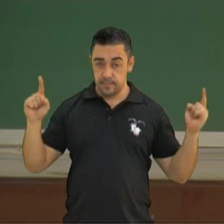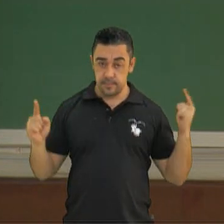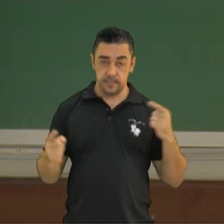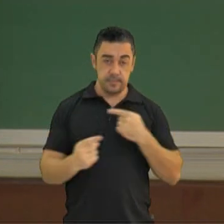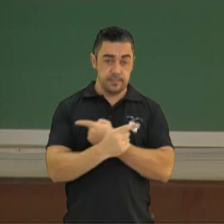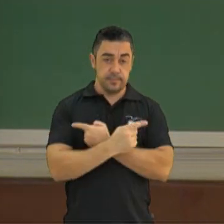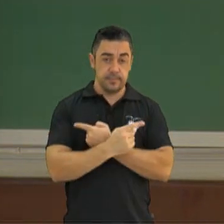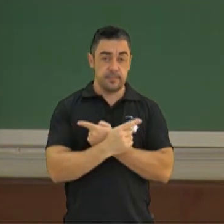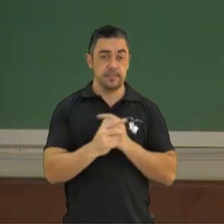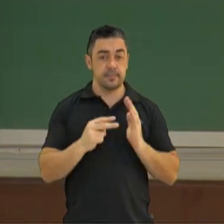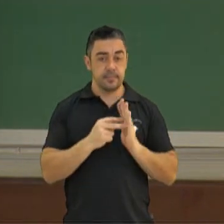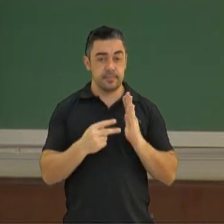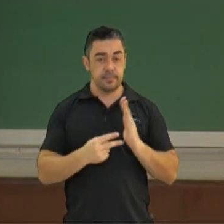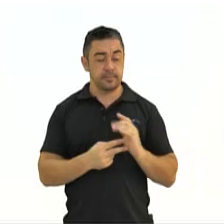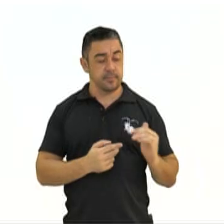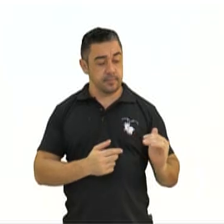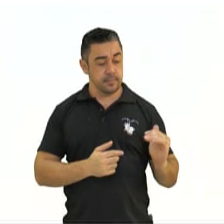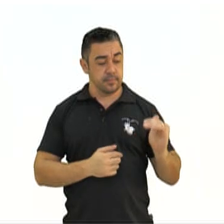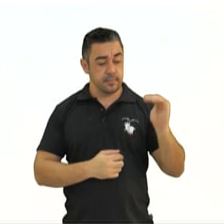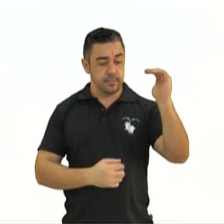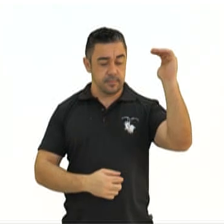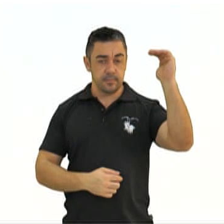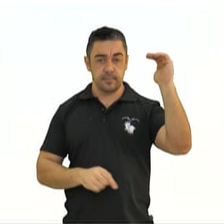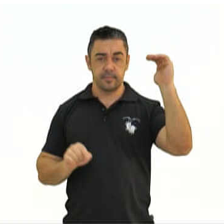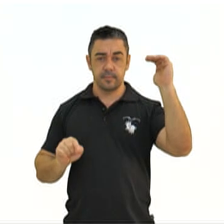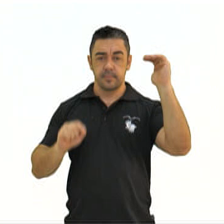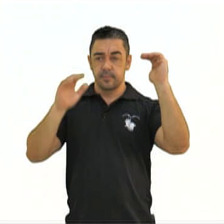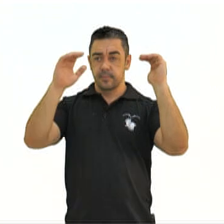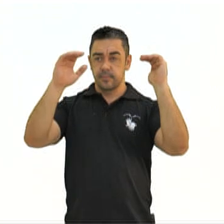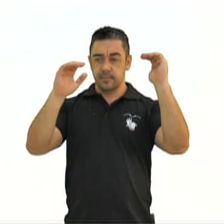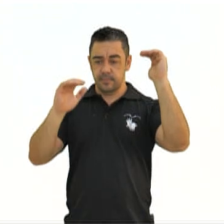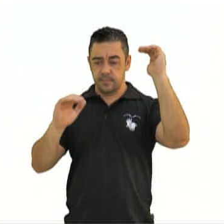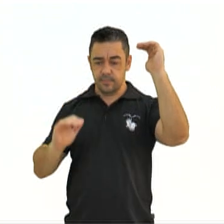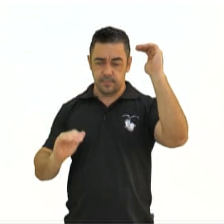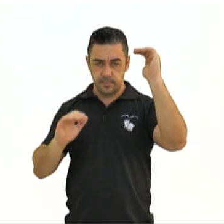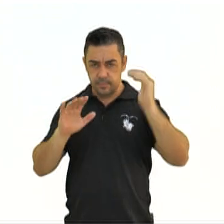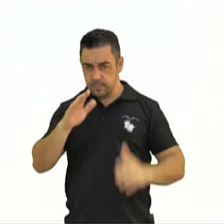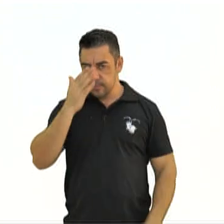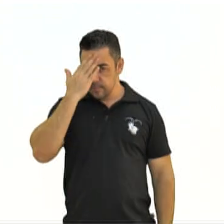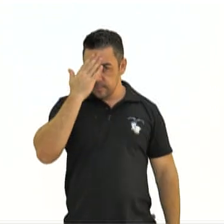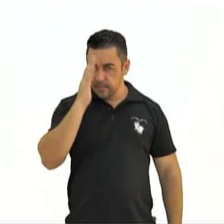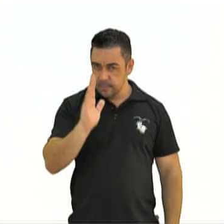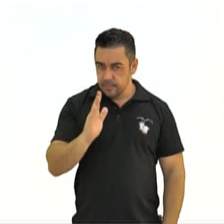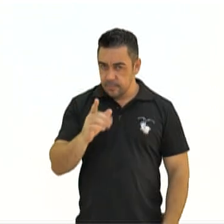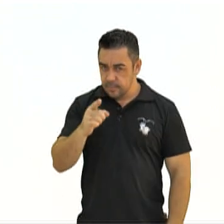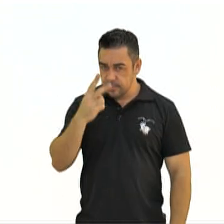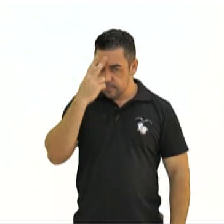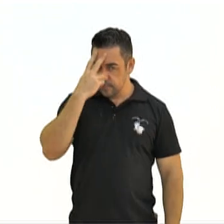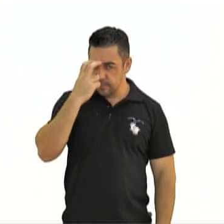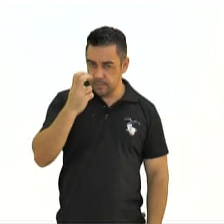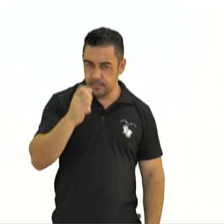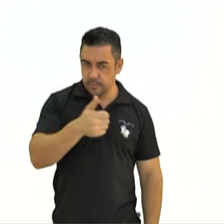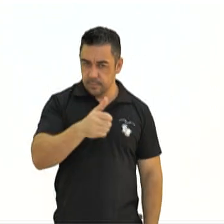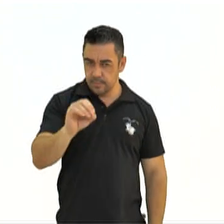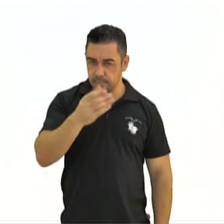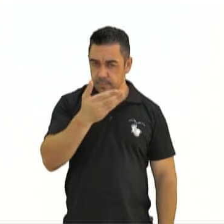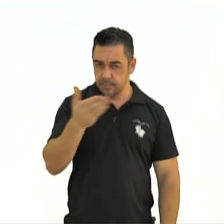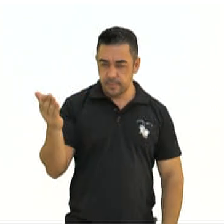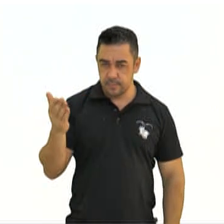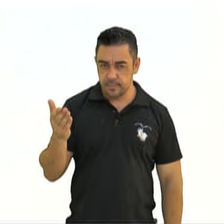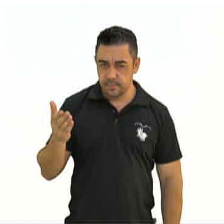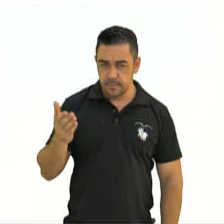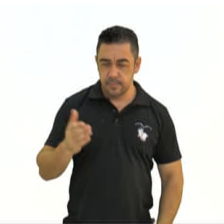inversamente proporcionais quando uma aumenta, a outra diminui. Já sabe disso, né? Muito bem, você é muito inteligente. 10 para você.